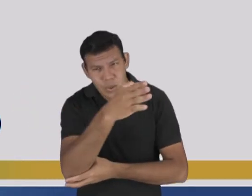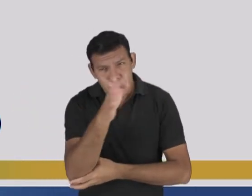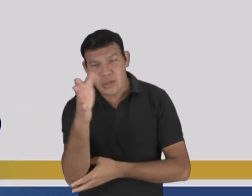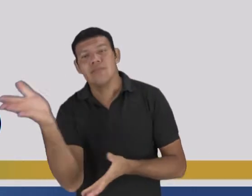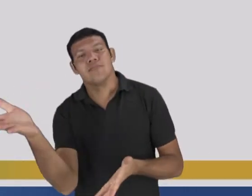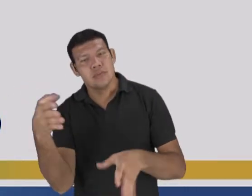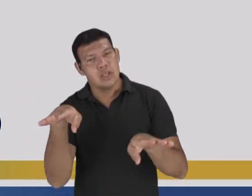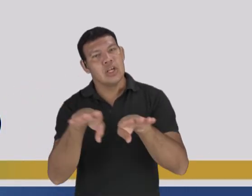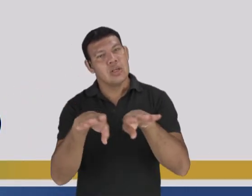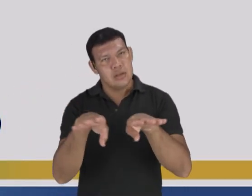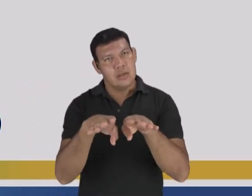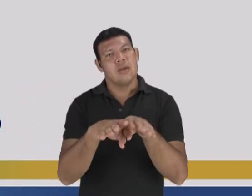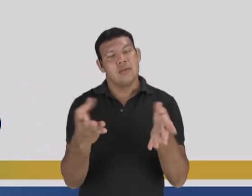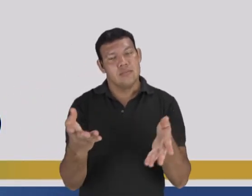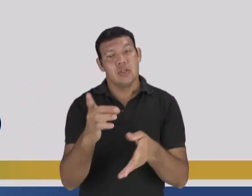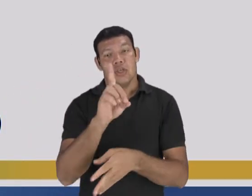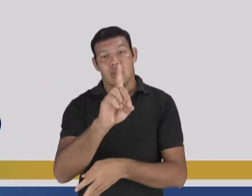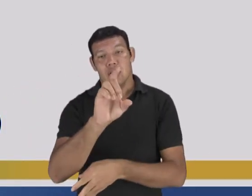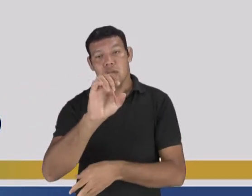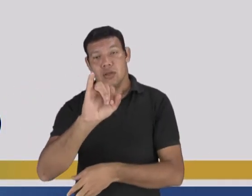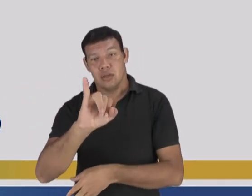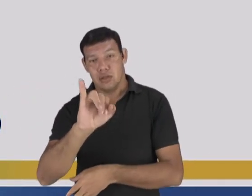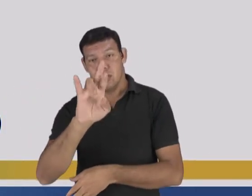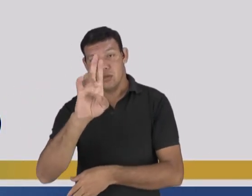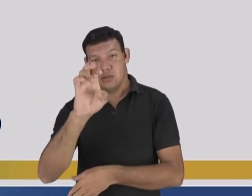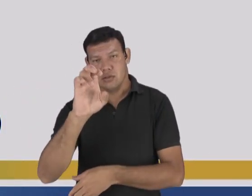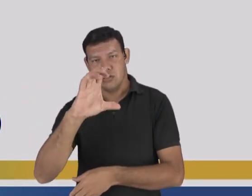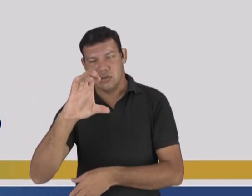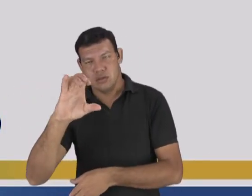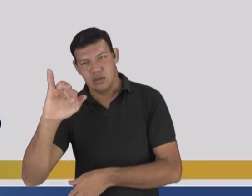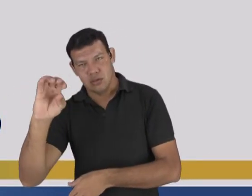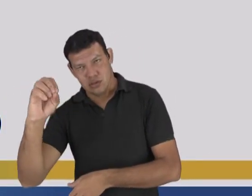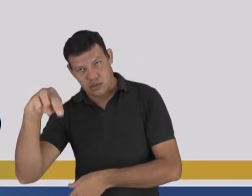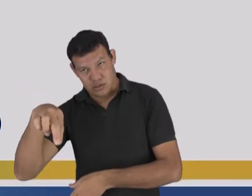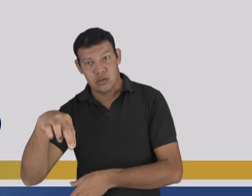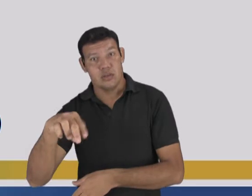espanhol. Mas aqui no caso, direção